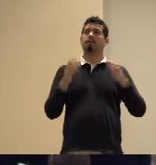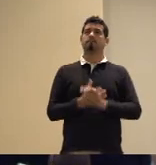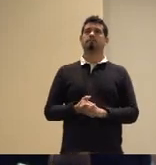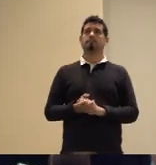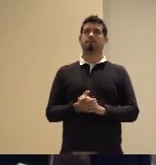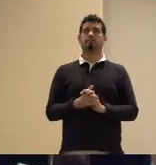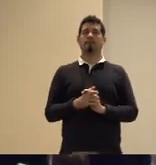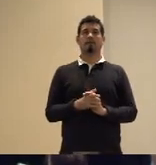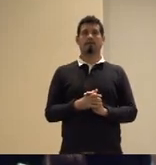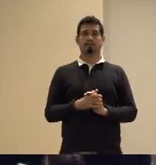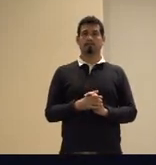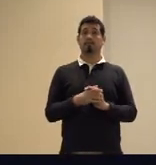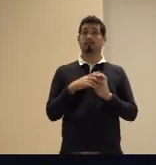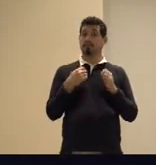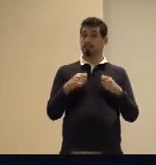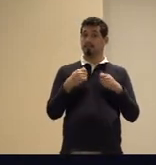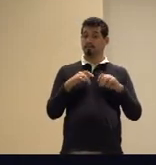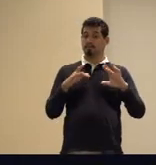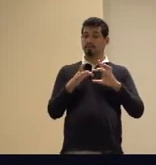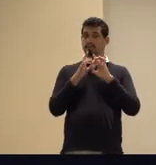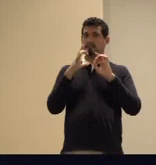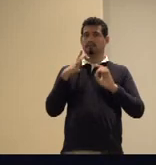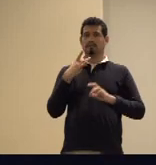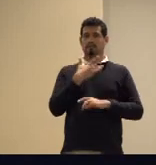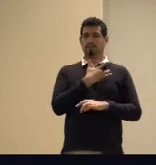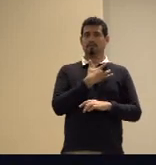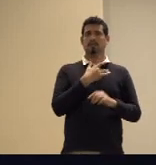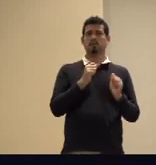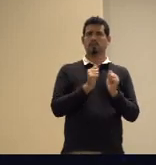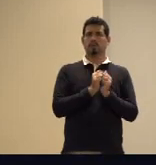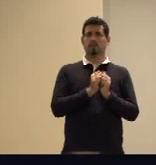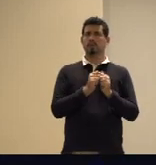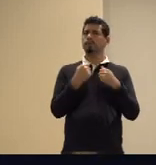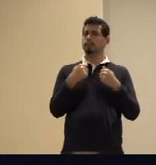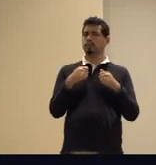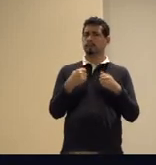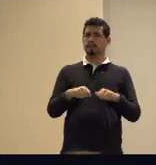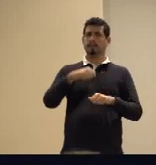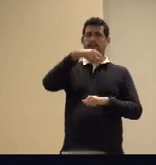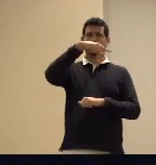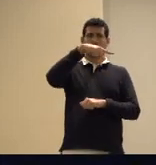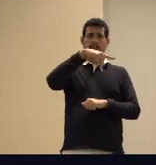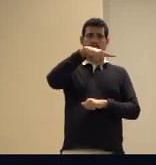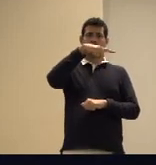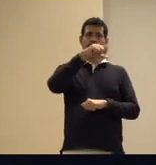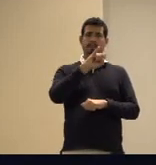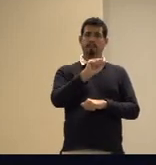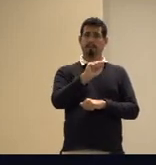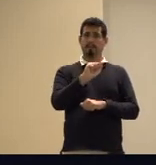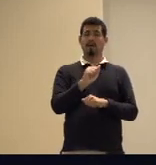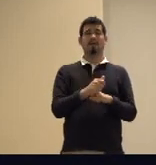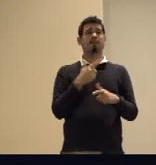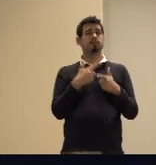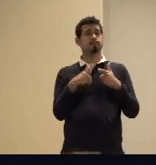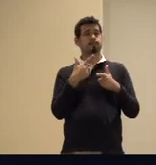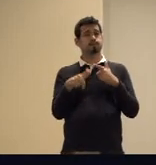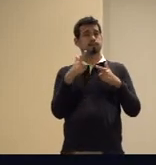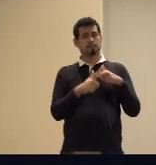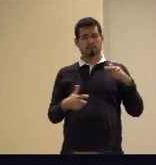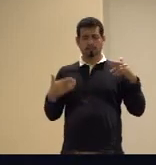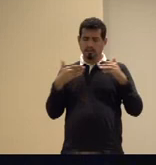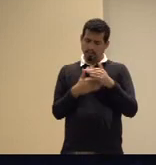nós temos que buscar com a rede de saúde, inclusive, isso tem que estar no PIA, né? Os problemas que vocês enfrentam com essas